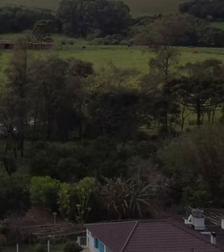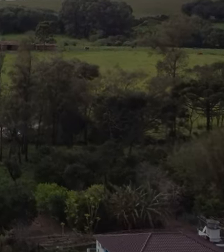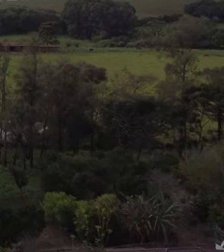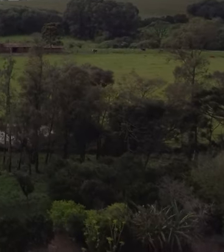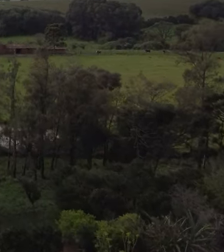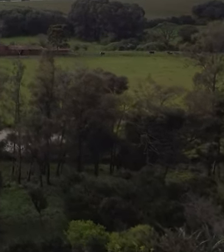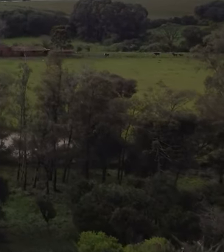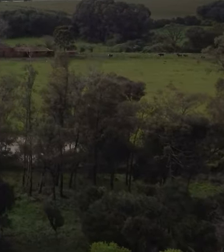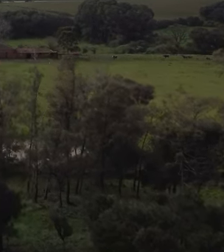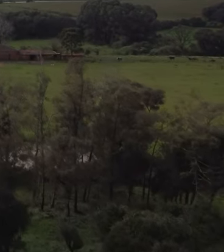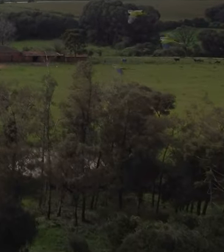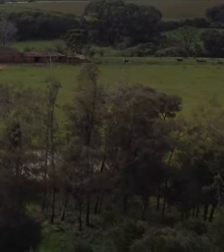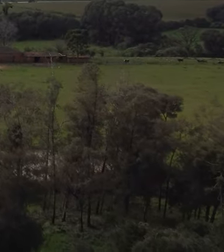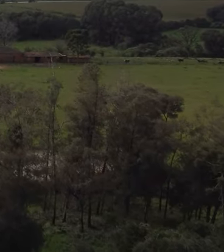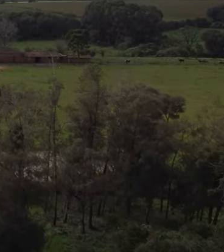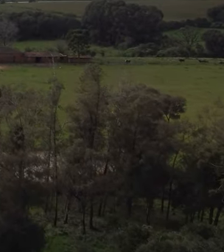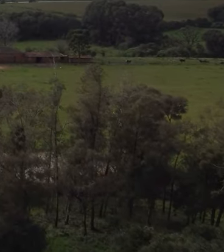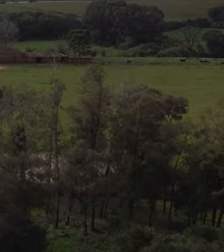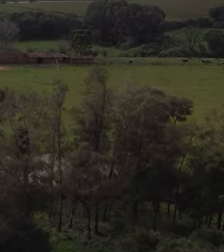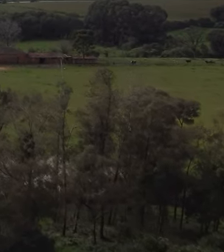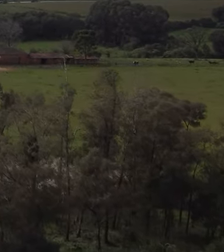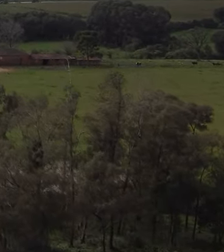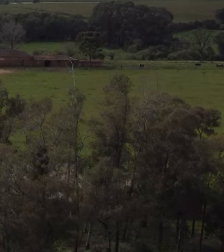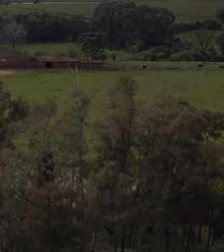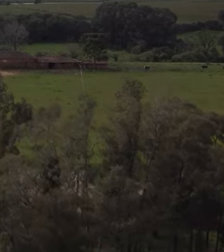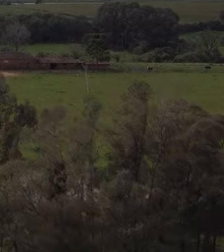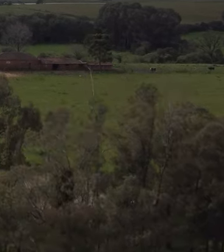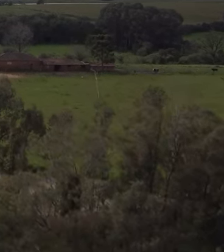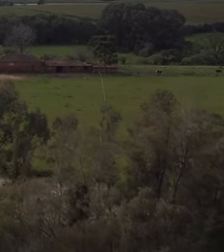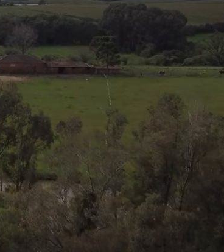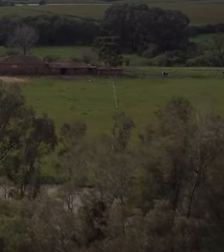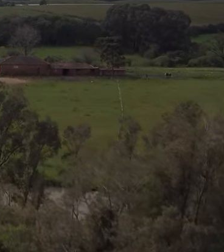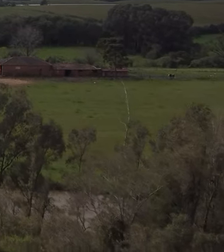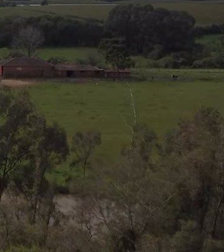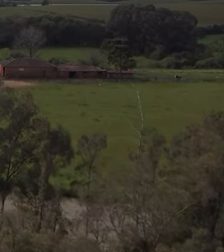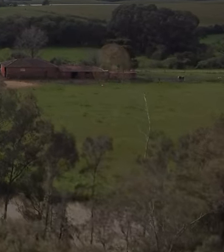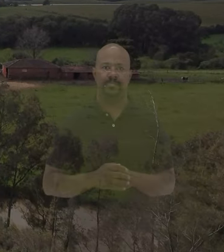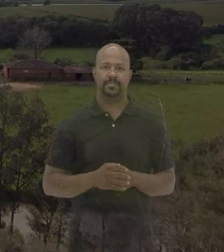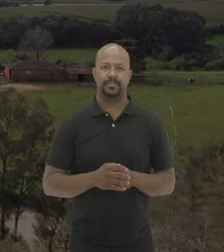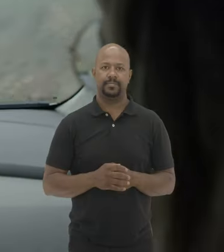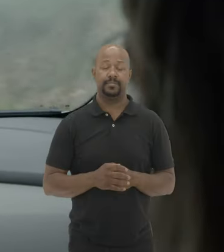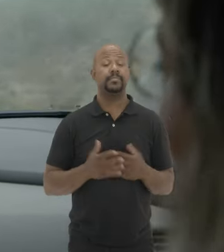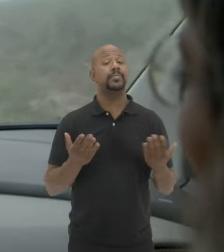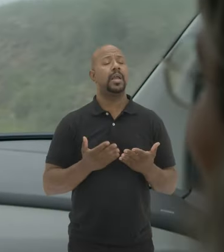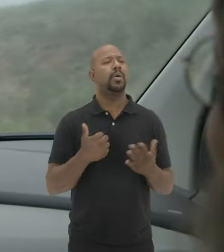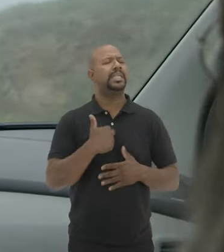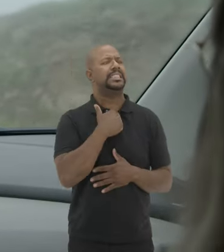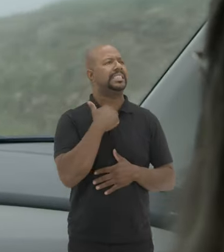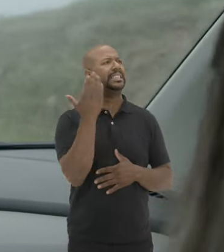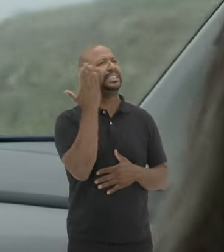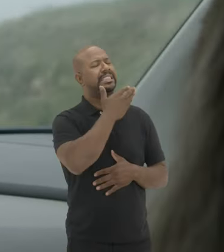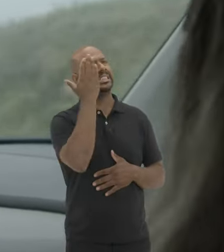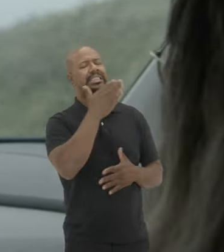Nas margens há casas, galpões, um pequeno açude e árvores. Pássaros passam voando em frente ao drone com a imagem em câmera lenta. No carro... E agora não dá